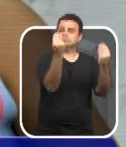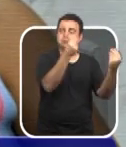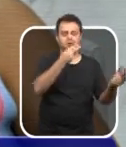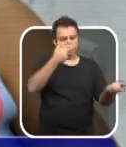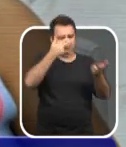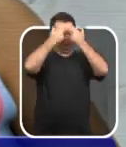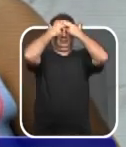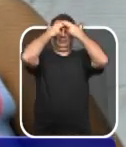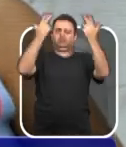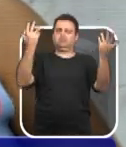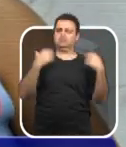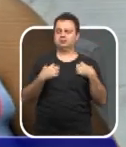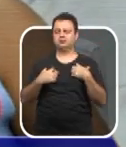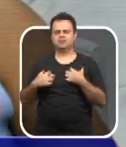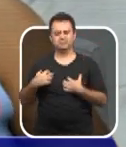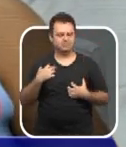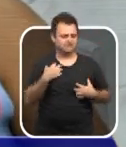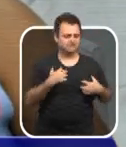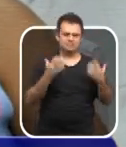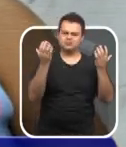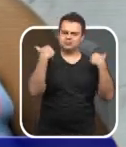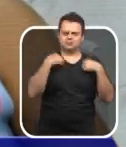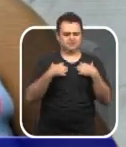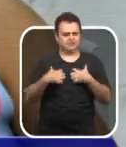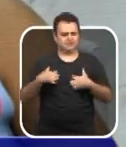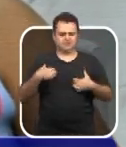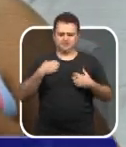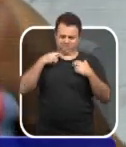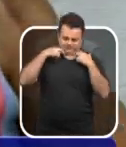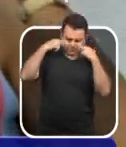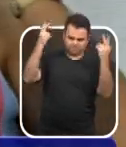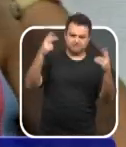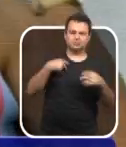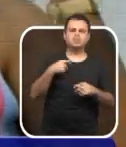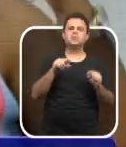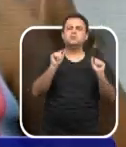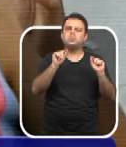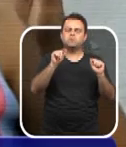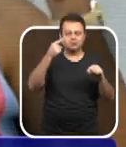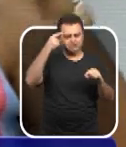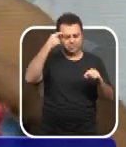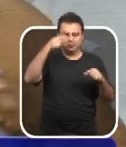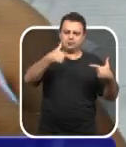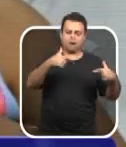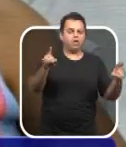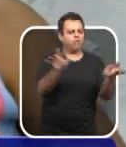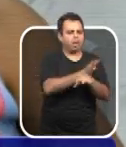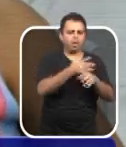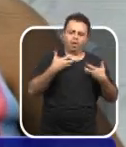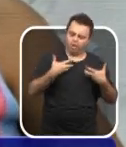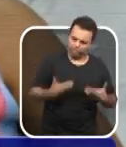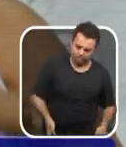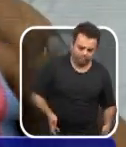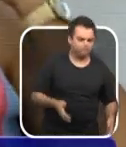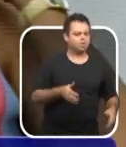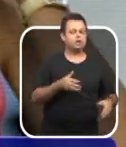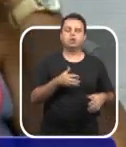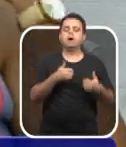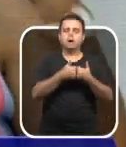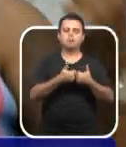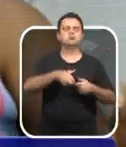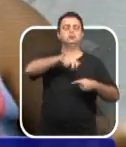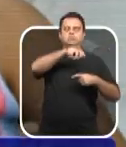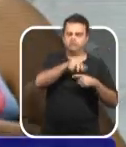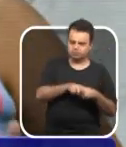esse trauma, porque é muito constrangedor. Poxa, você está ali com a sua cabeça, né, vindo do seu trabalho, cansada, tendo